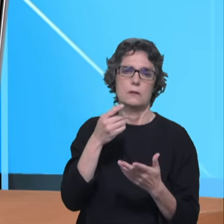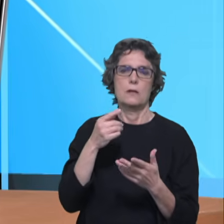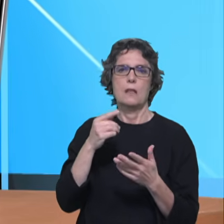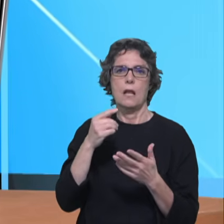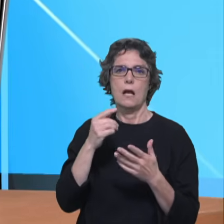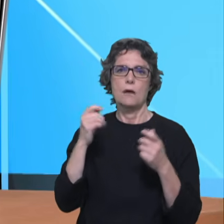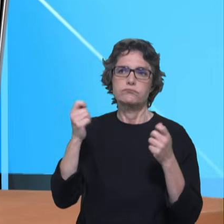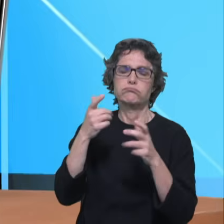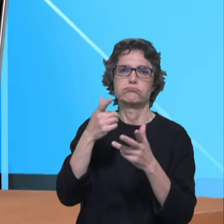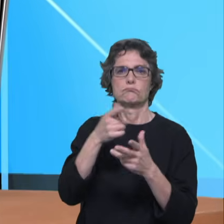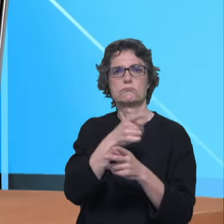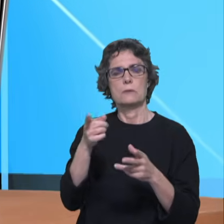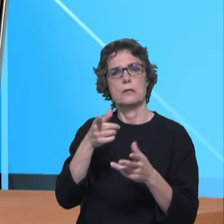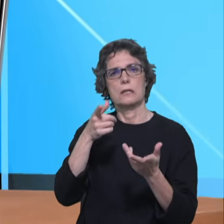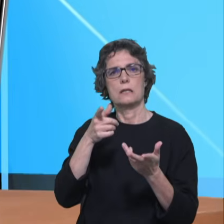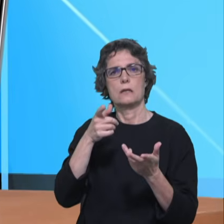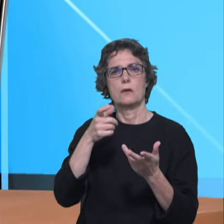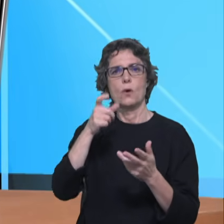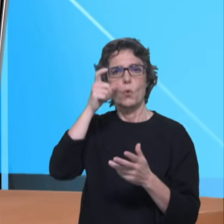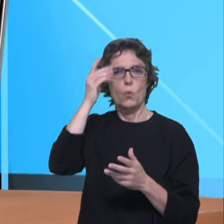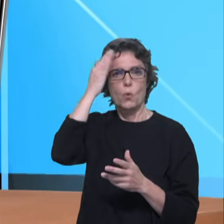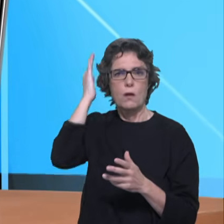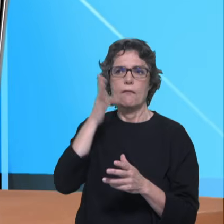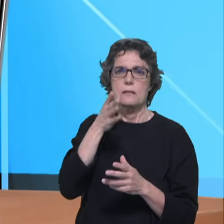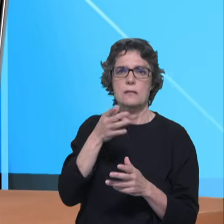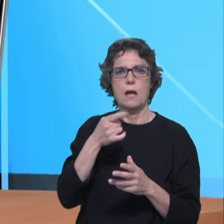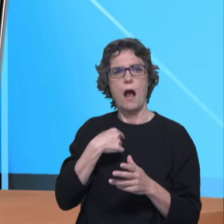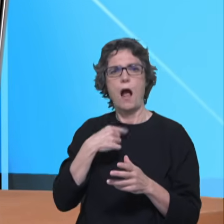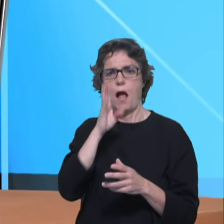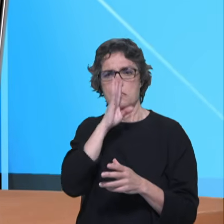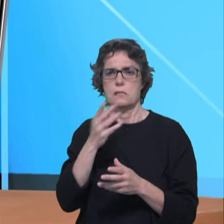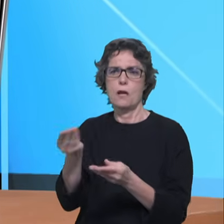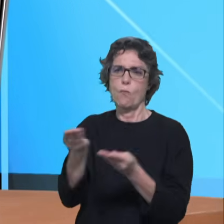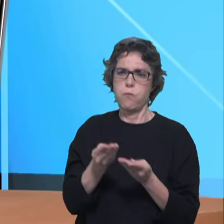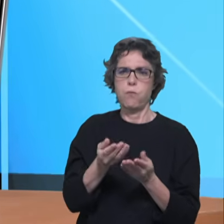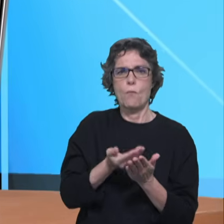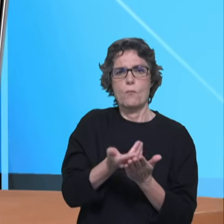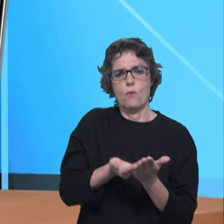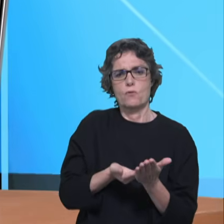assertivo, dizendo que se lhe chegasse uma proposta em que não houvesse